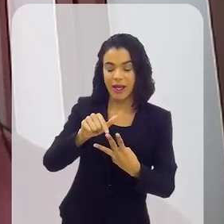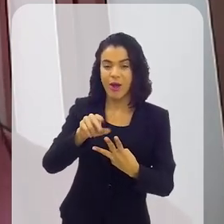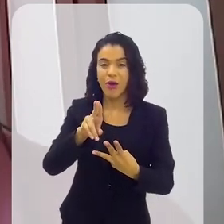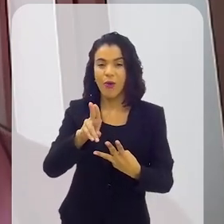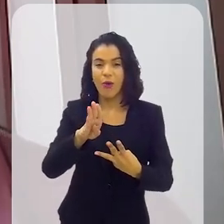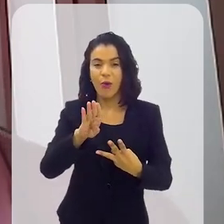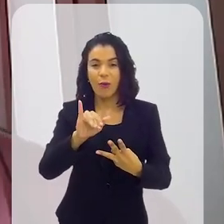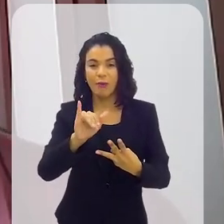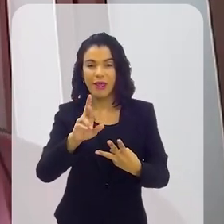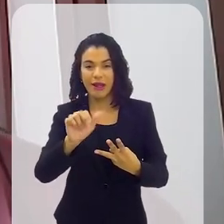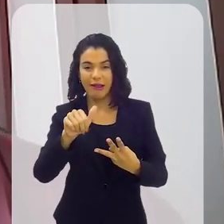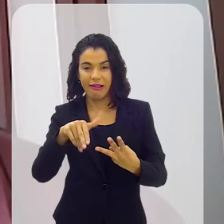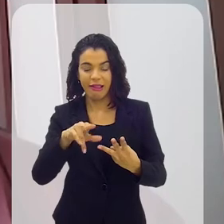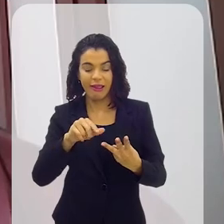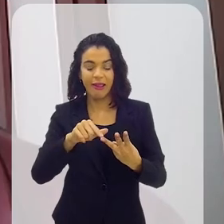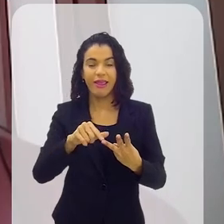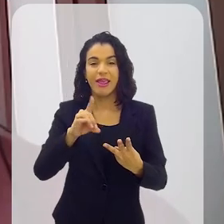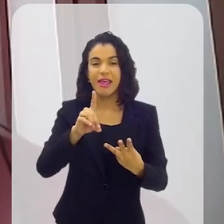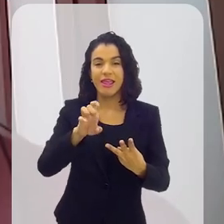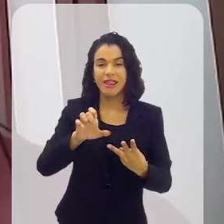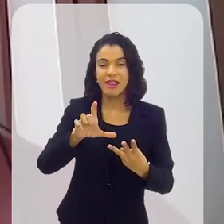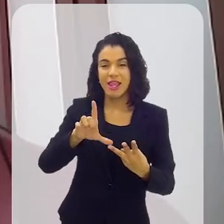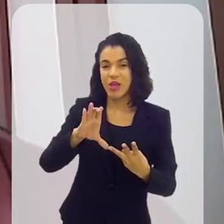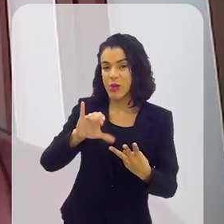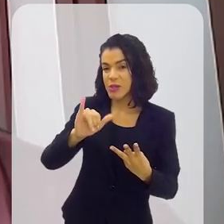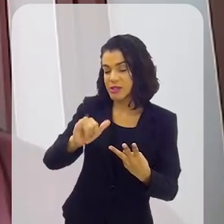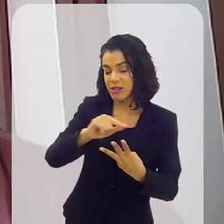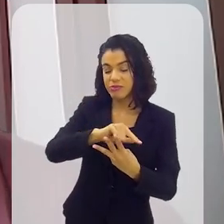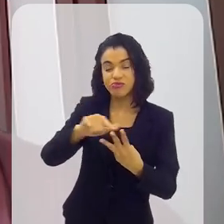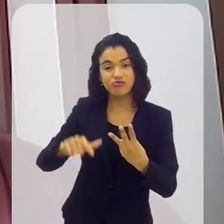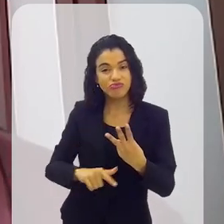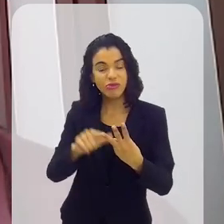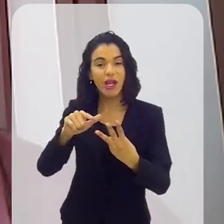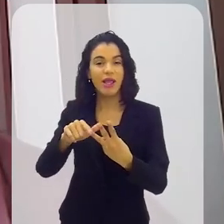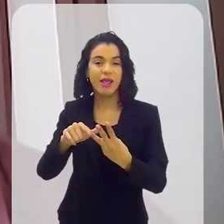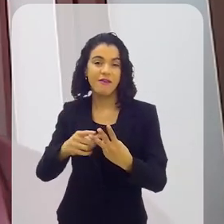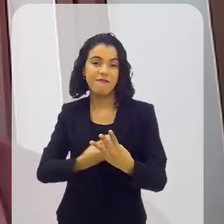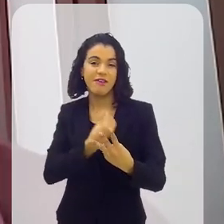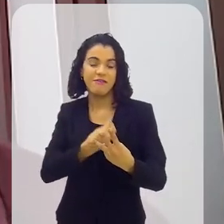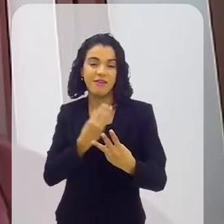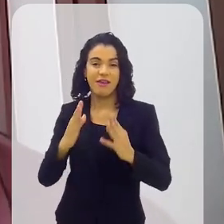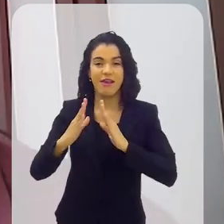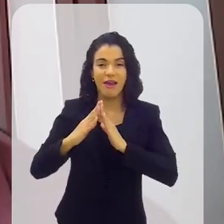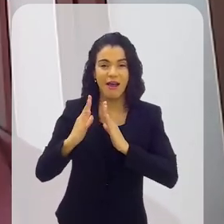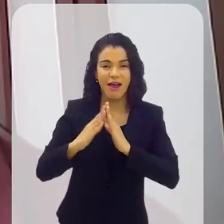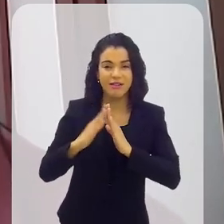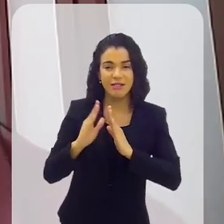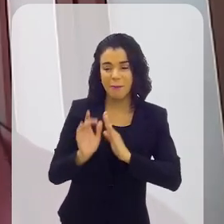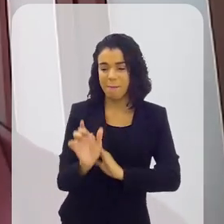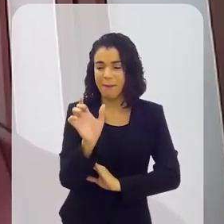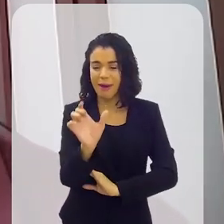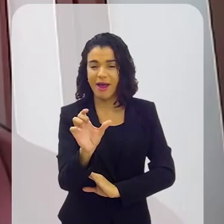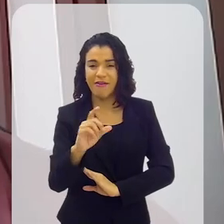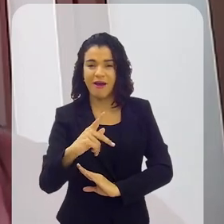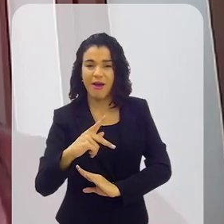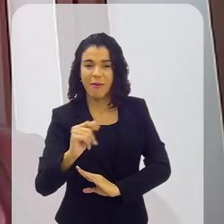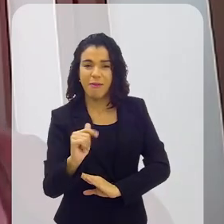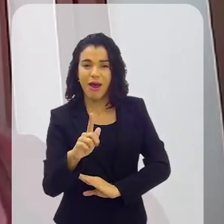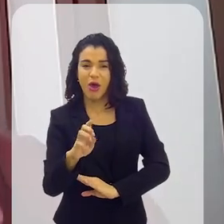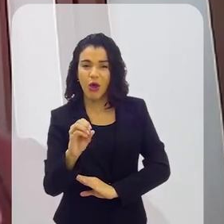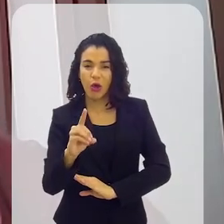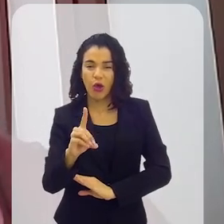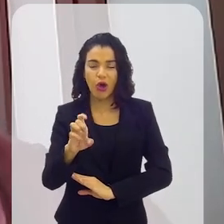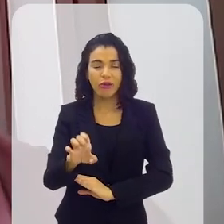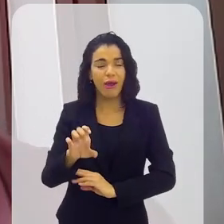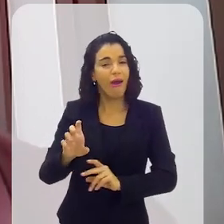Neuci viveram em crianças nas casas dos seus pais, quando esse nome pagode já existia, e